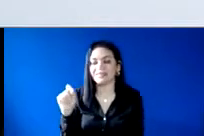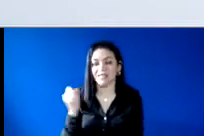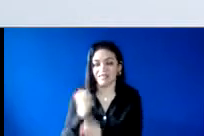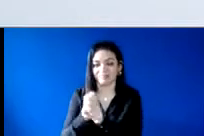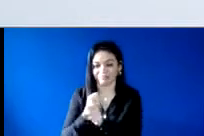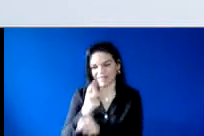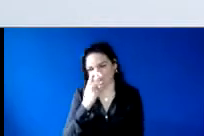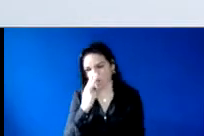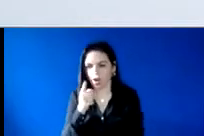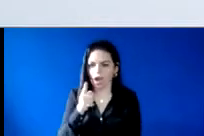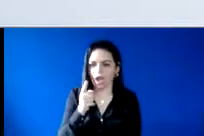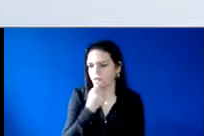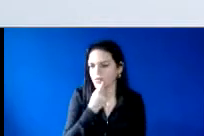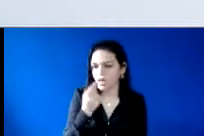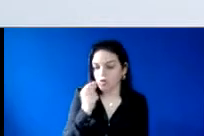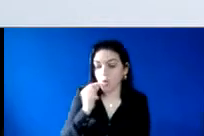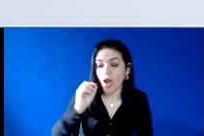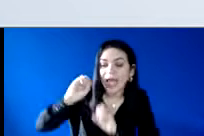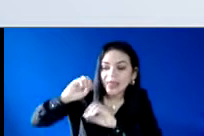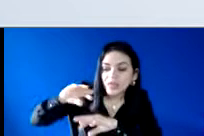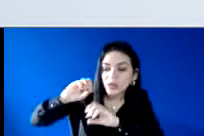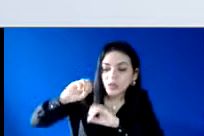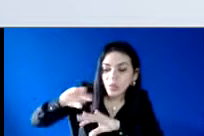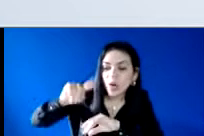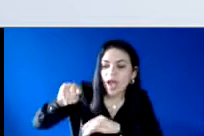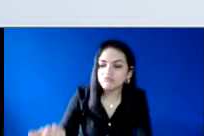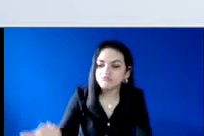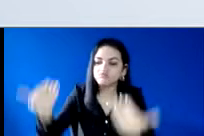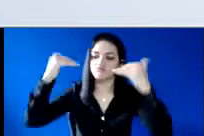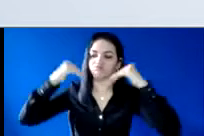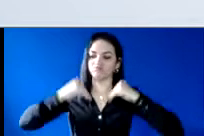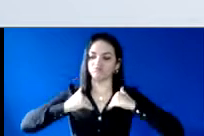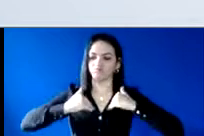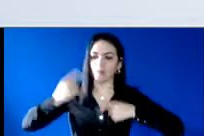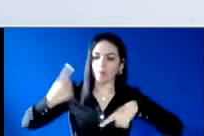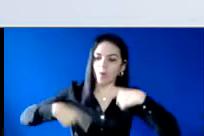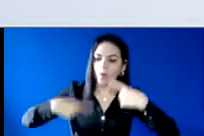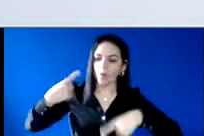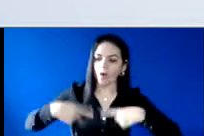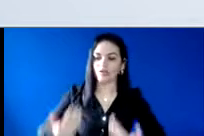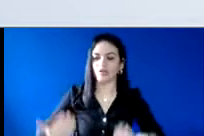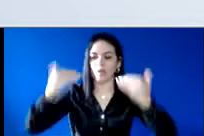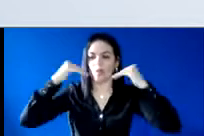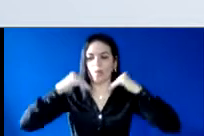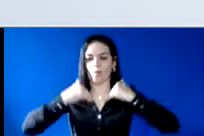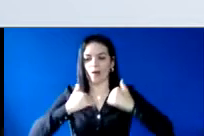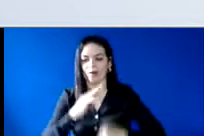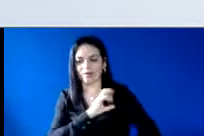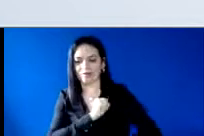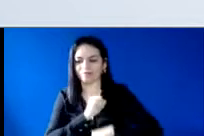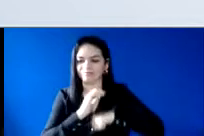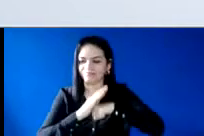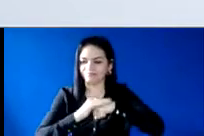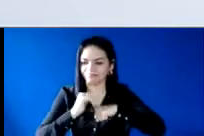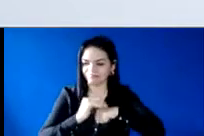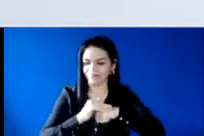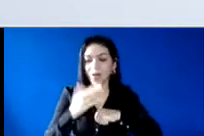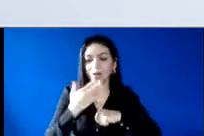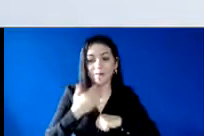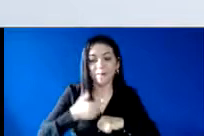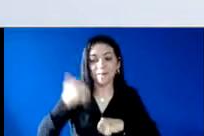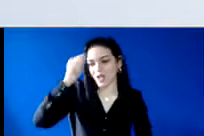A educação é um ato político e é um ato de amor, é um ato de afeto. E a melhor alfabetização é aquela que ensina